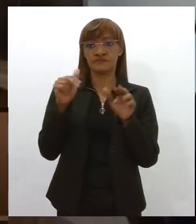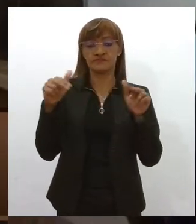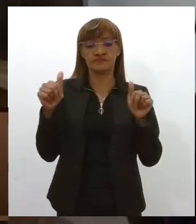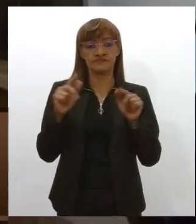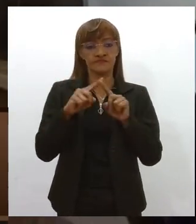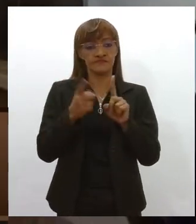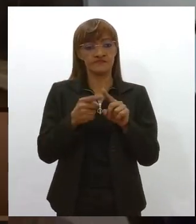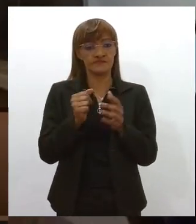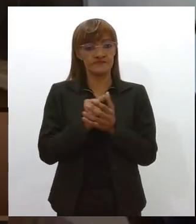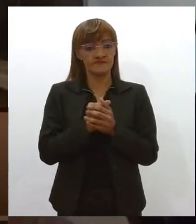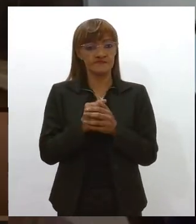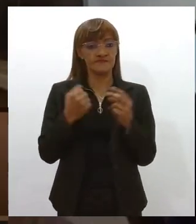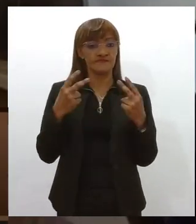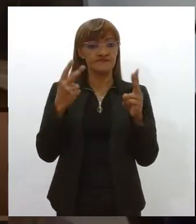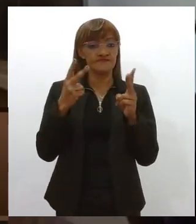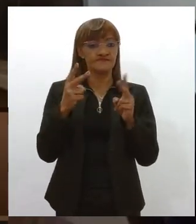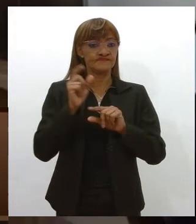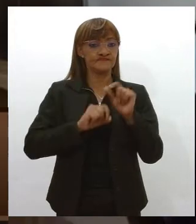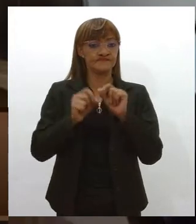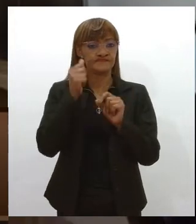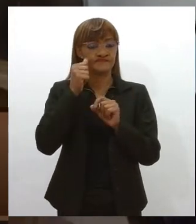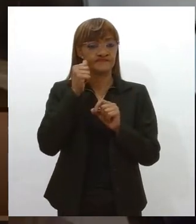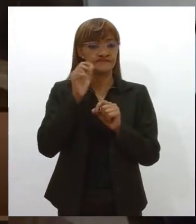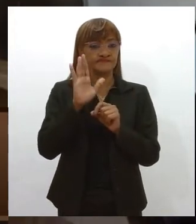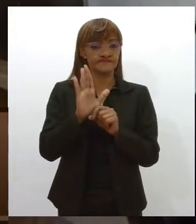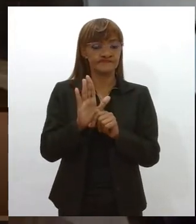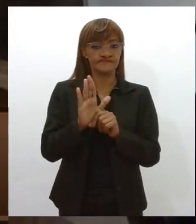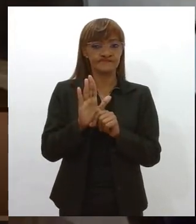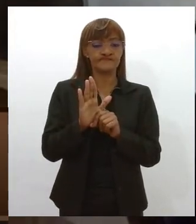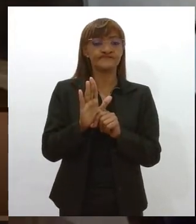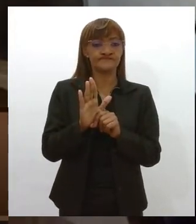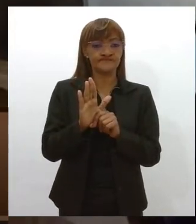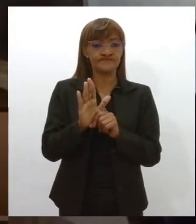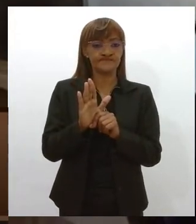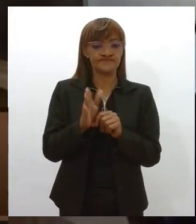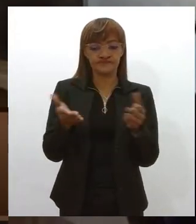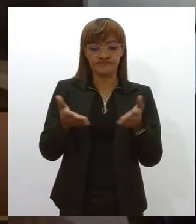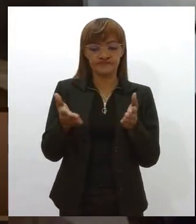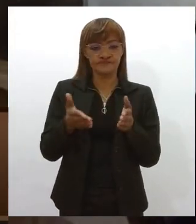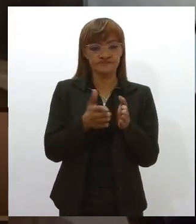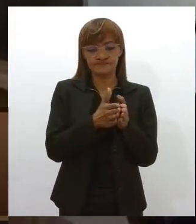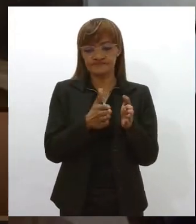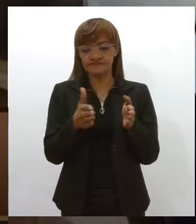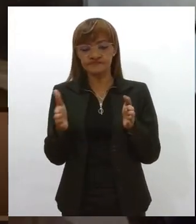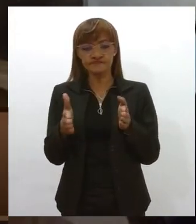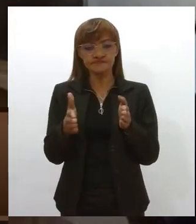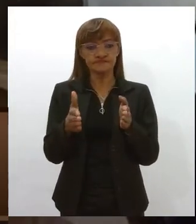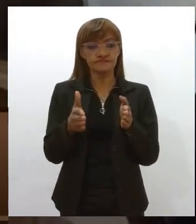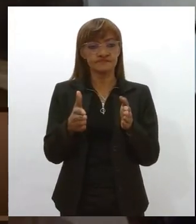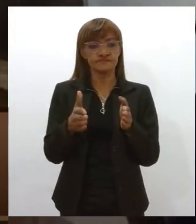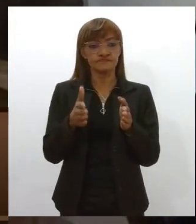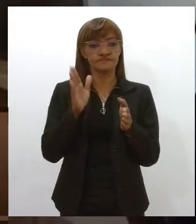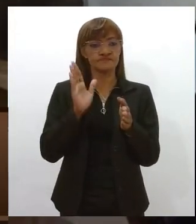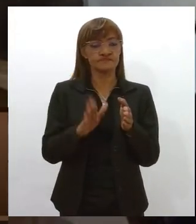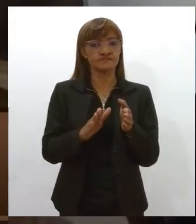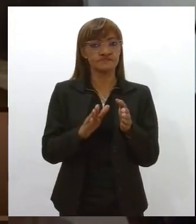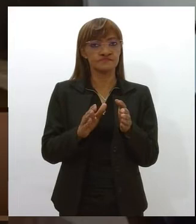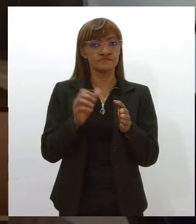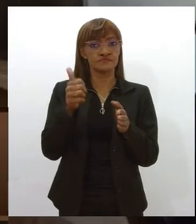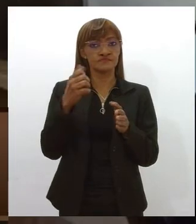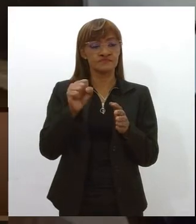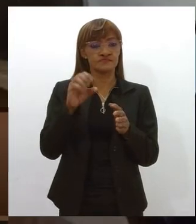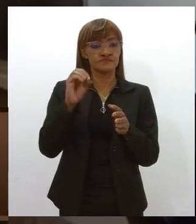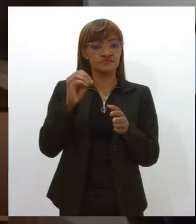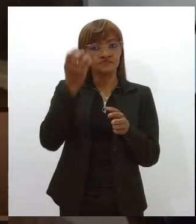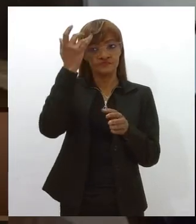que foi uma vitória do Senado Mulher, que foi da lei, que agora nesse prazo de vigência ainda, nesses 180 dias, da